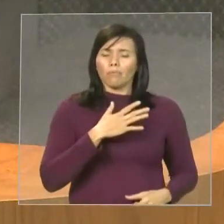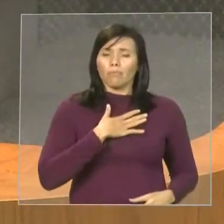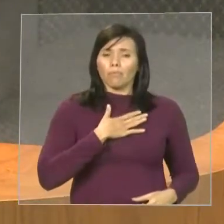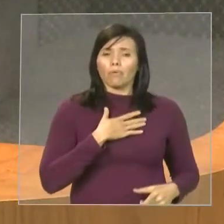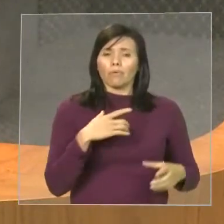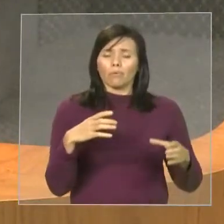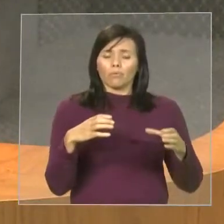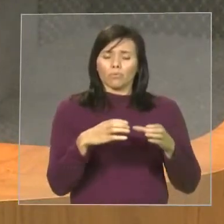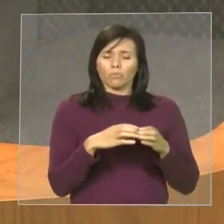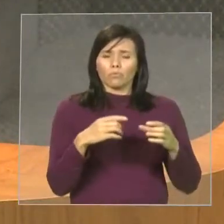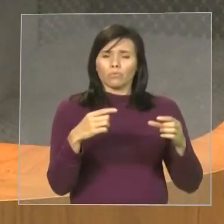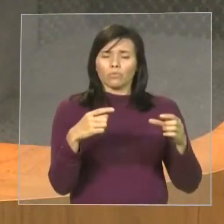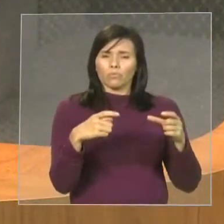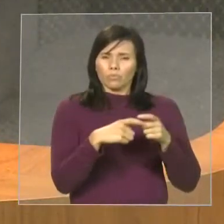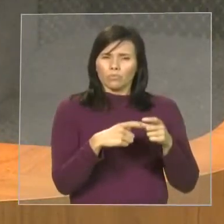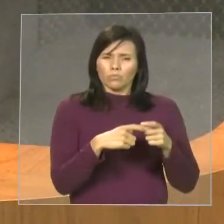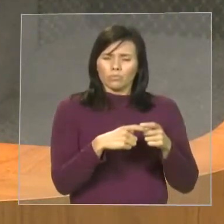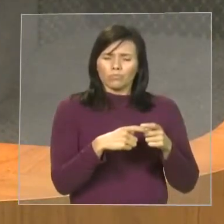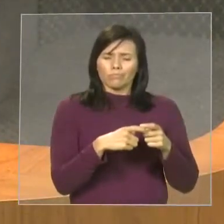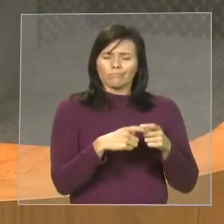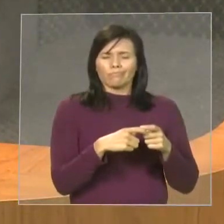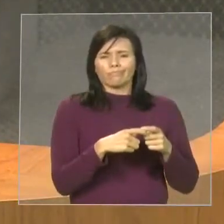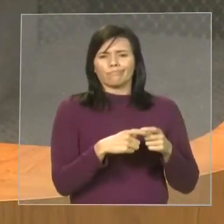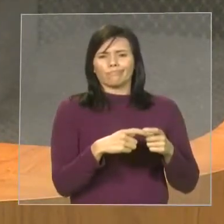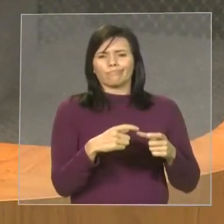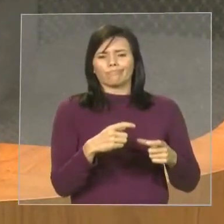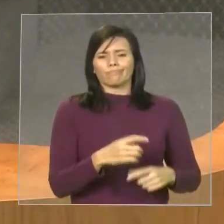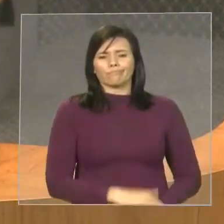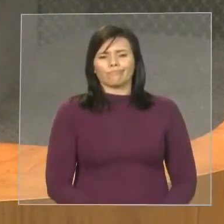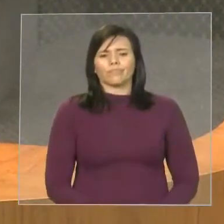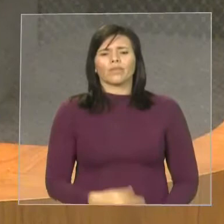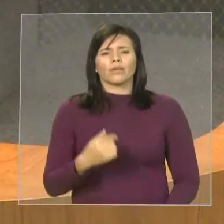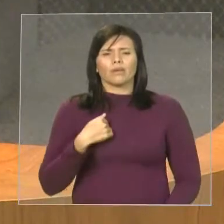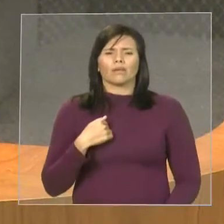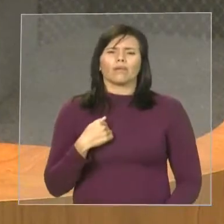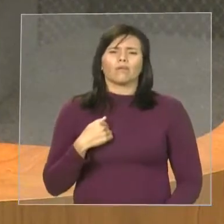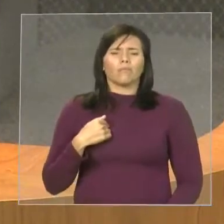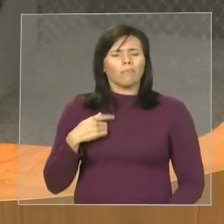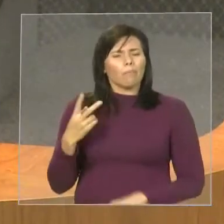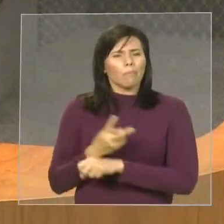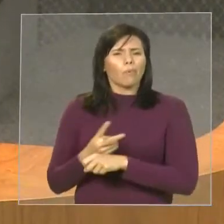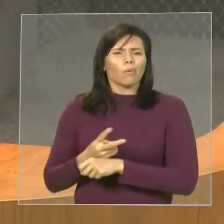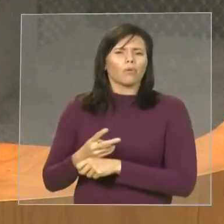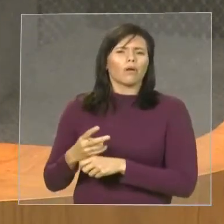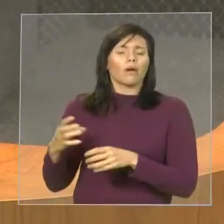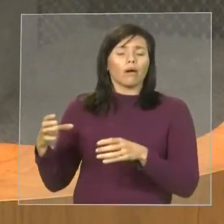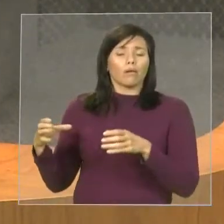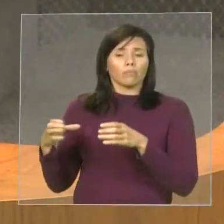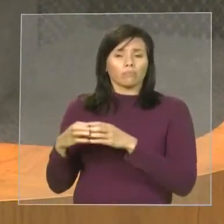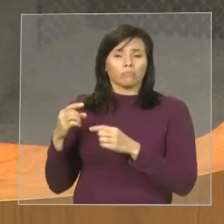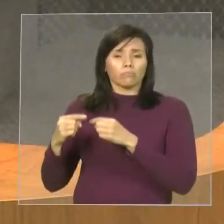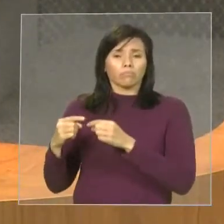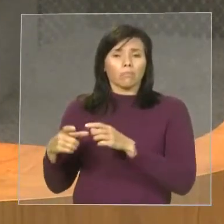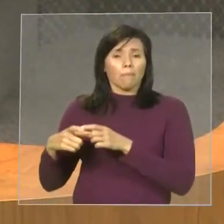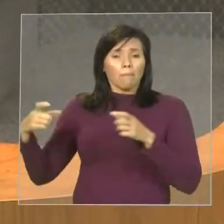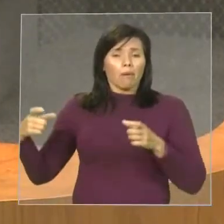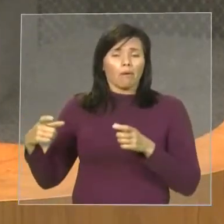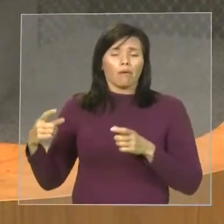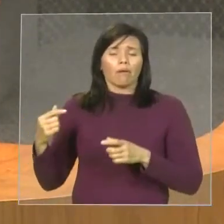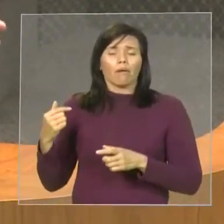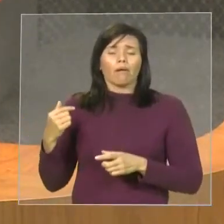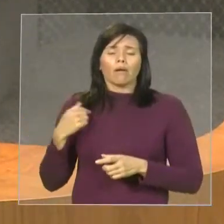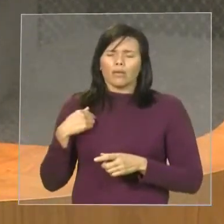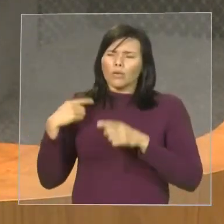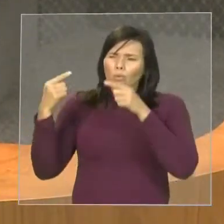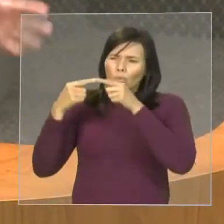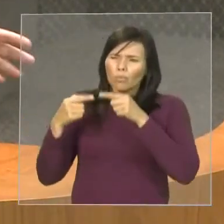cenário brasileiro e que esteja em identidade com minhas posições e minha ideologia. Então, essa é uma decisão que eu já tomei e espero